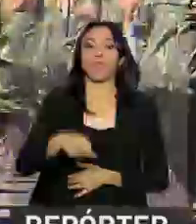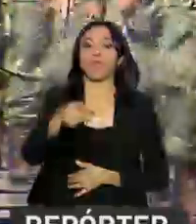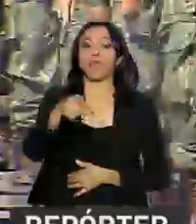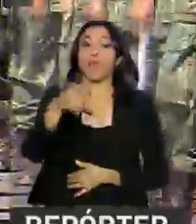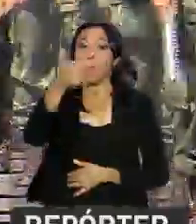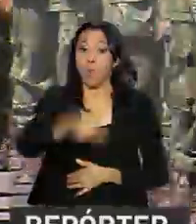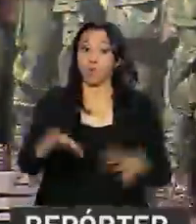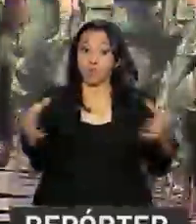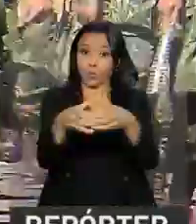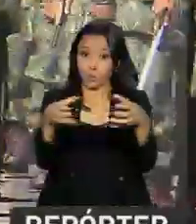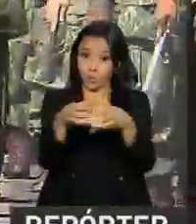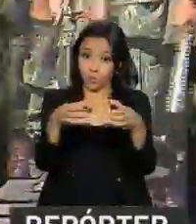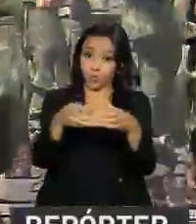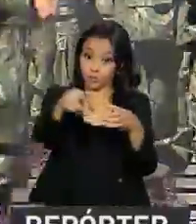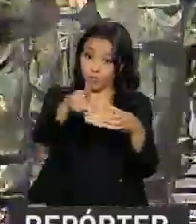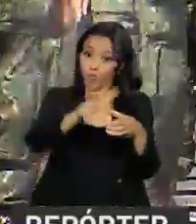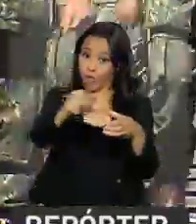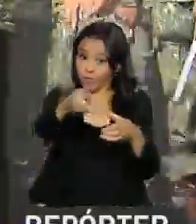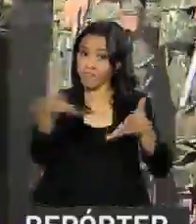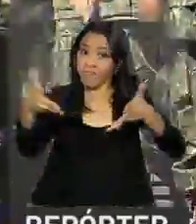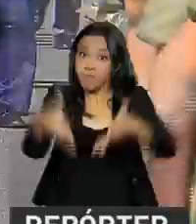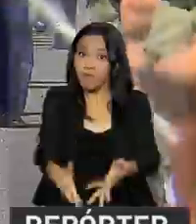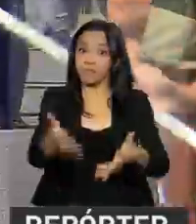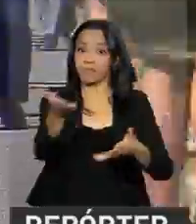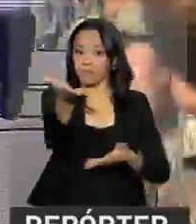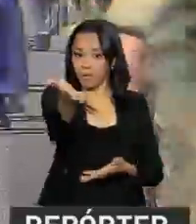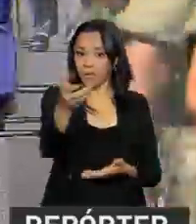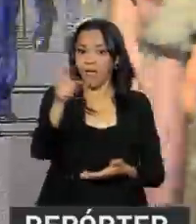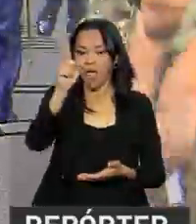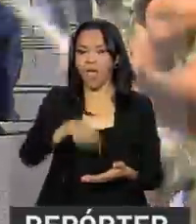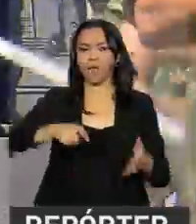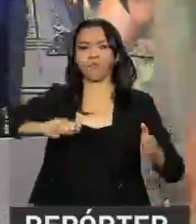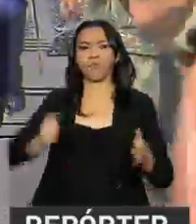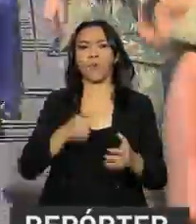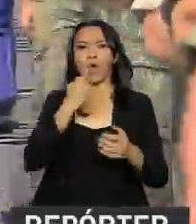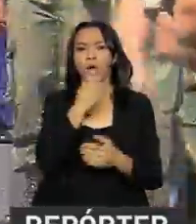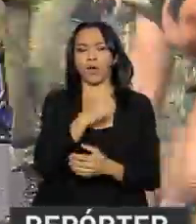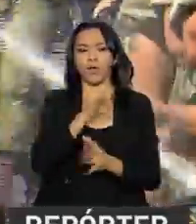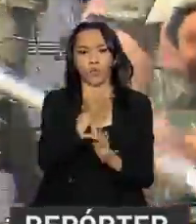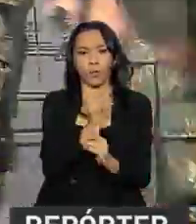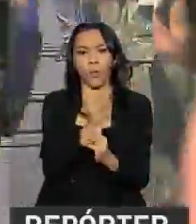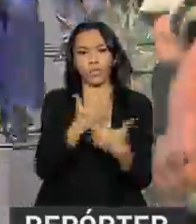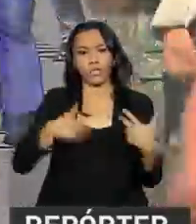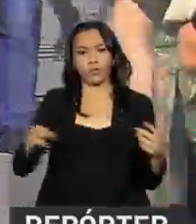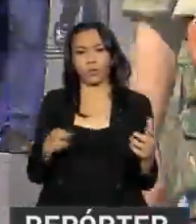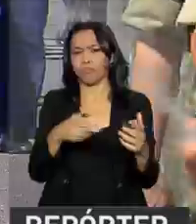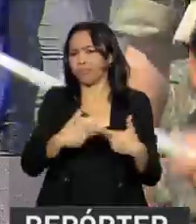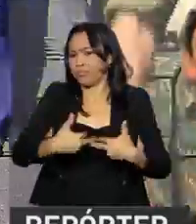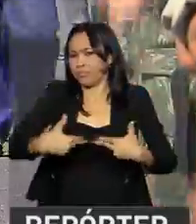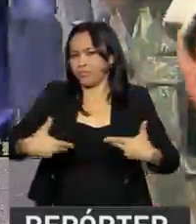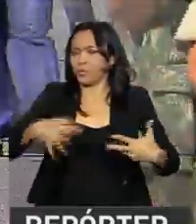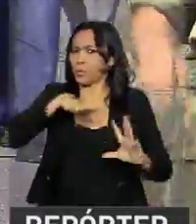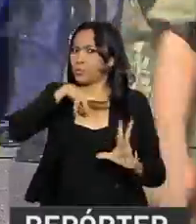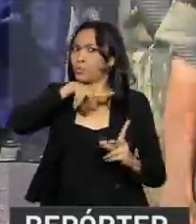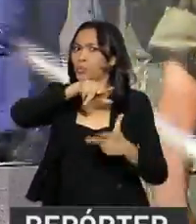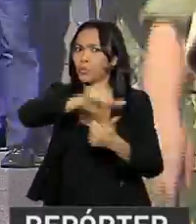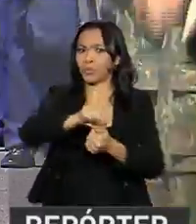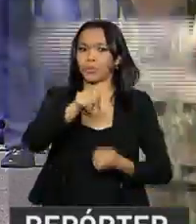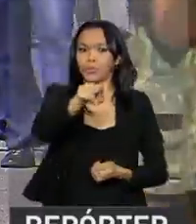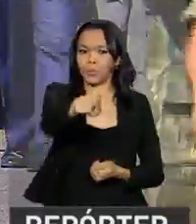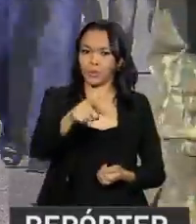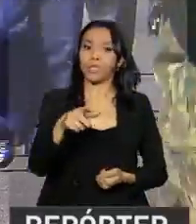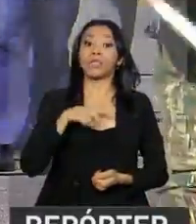fuzileiros navais também estará presente no desfile ela é considerada uma das maiores bandas marciais do mundo e é